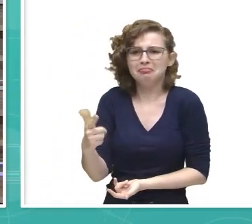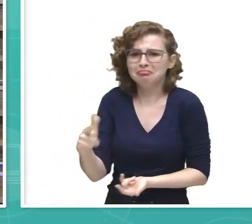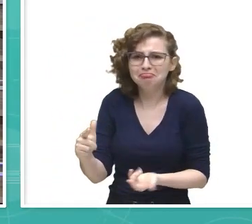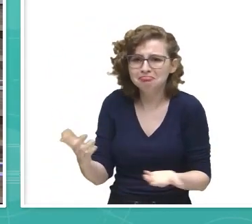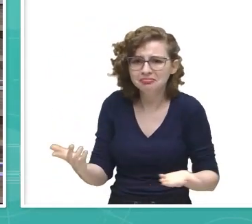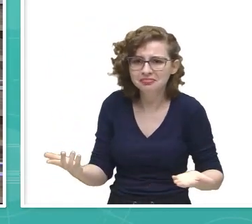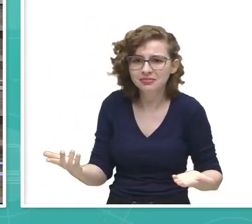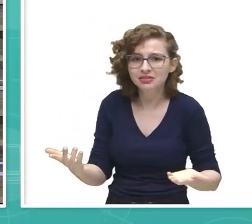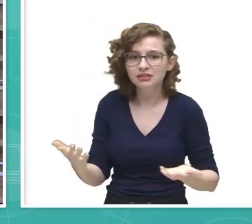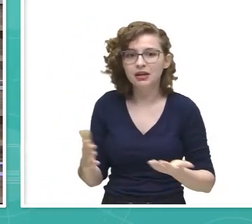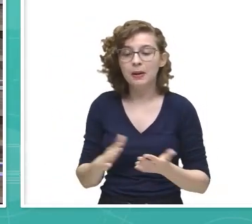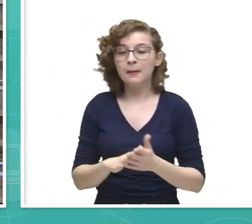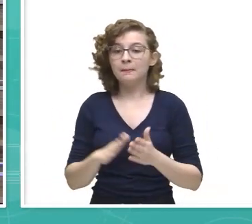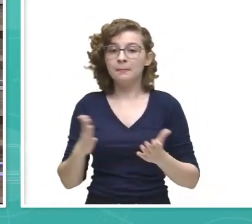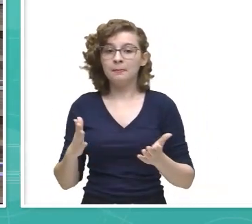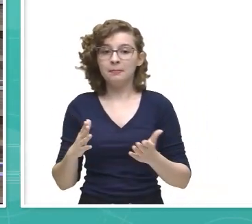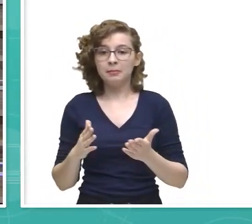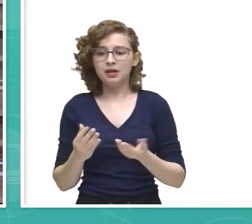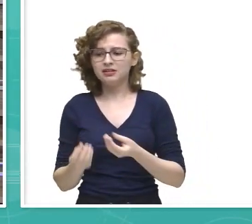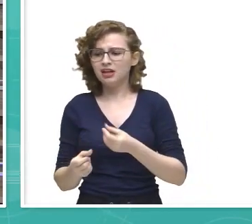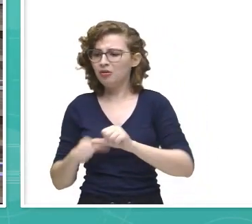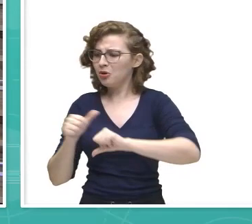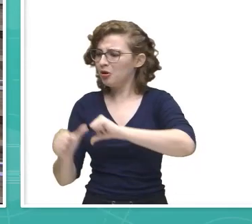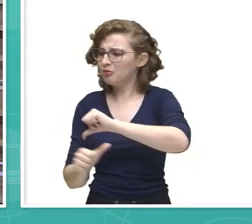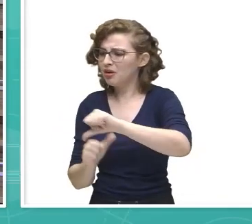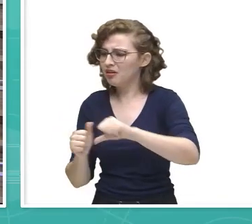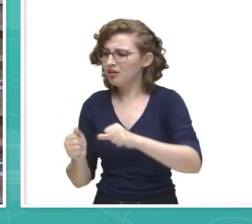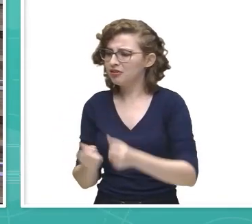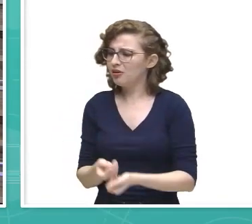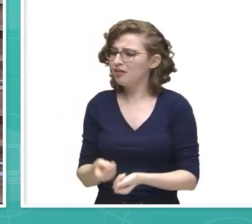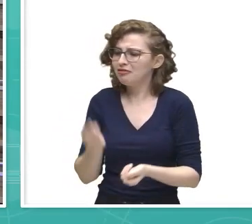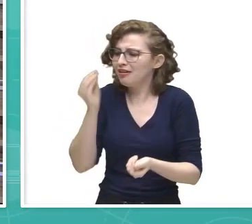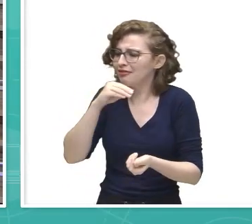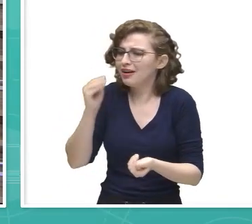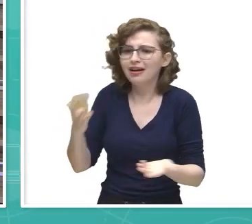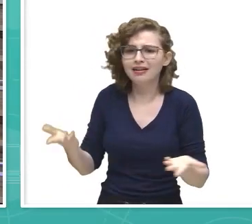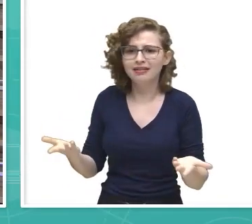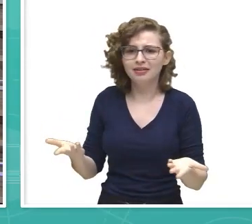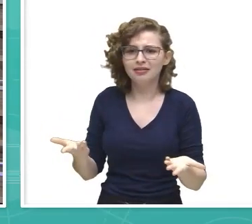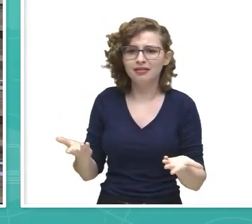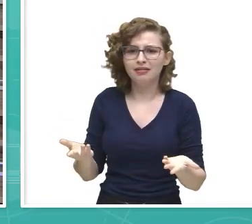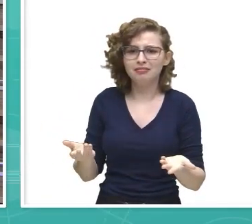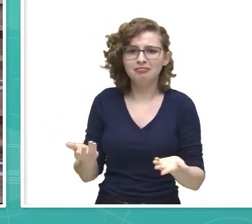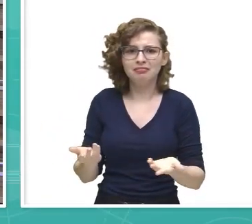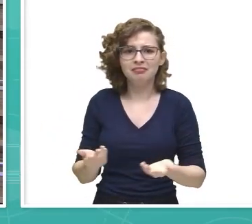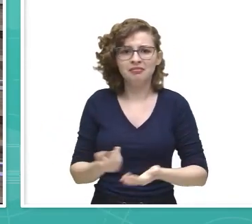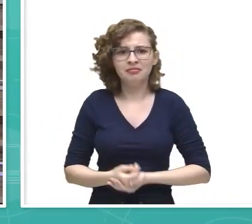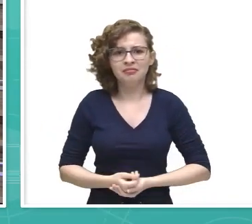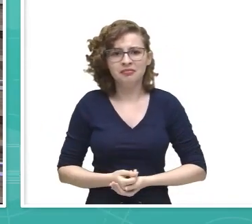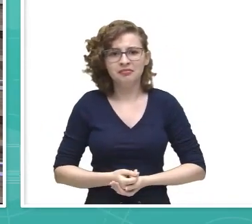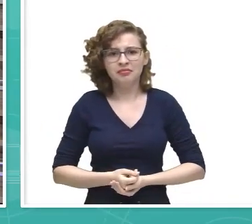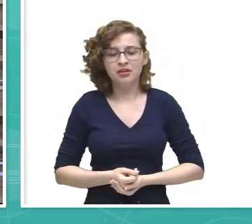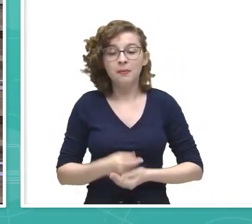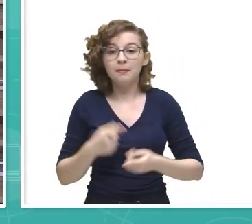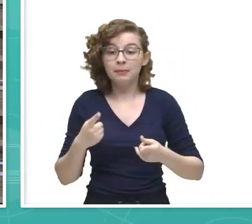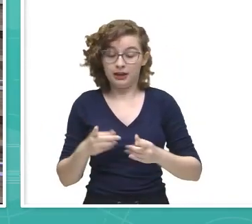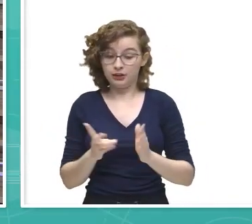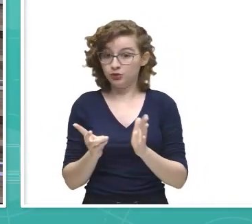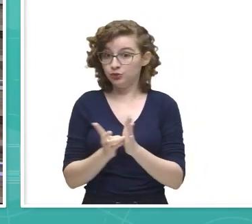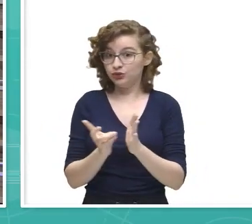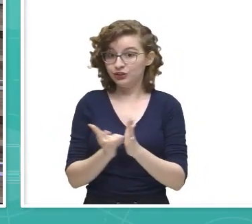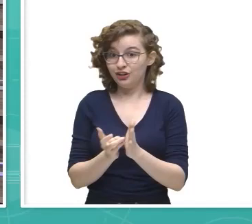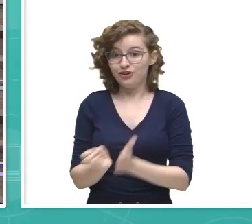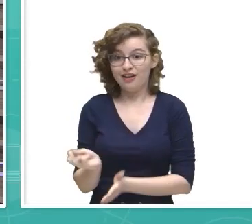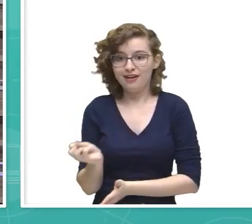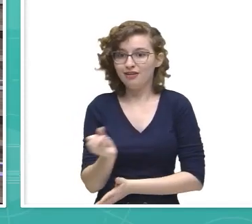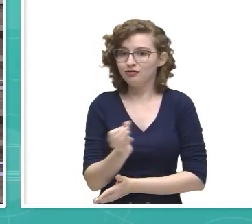primeiro momento, essa troca foi desleal. Depende do ponto de vista que você vê, porque se você analisar que era uma coisa que os índios não conheciam, era